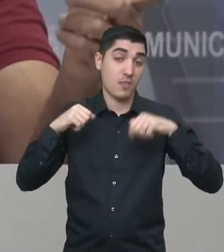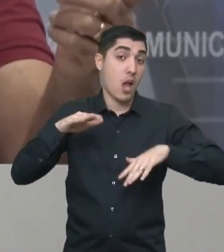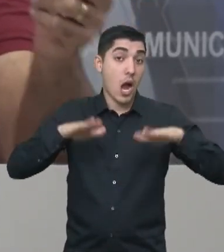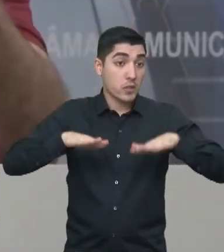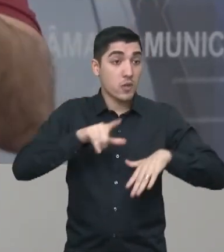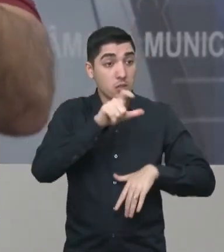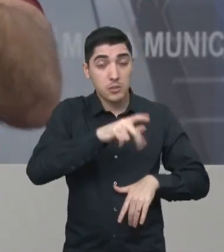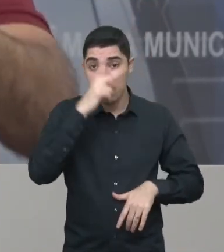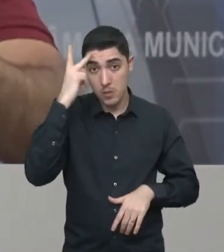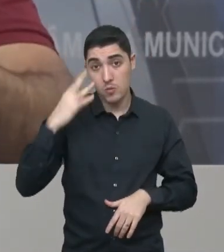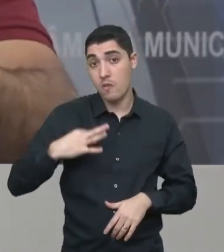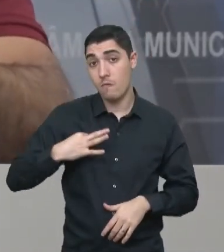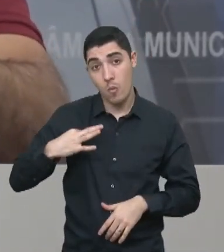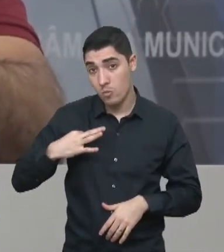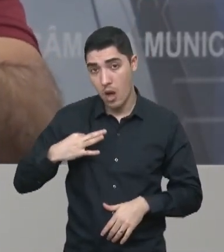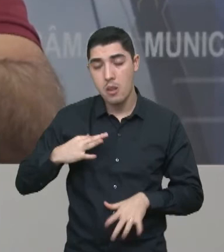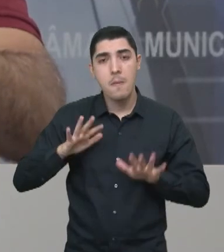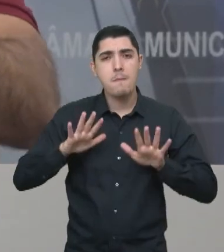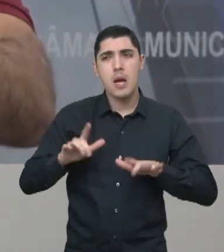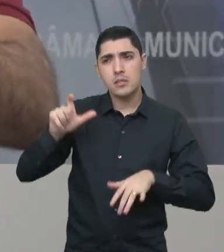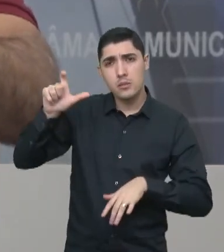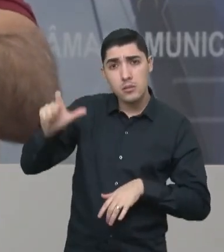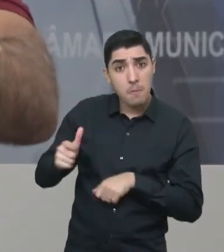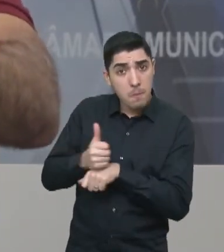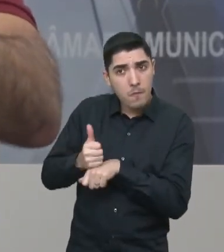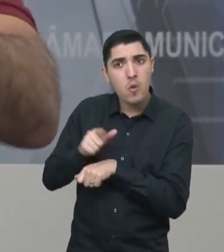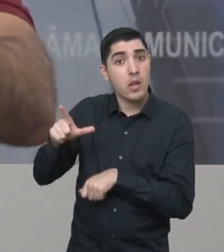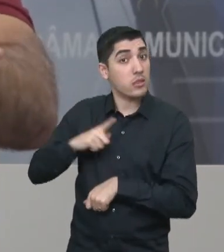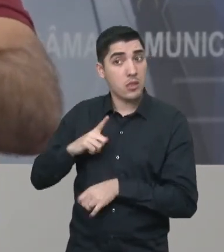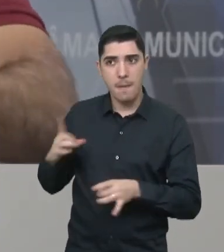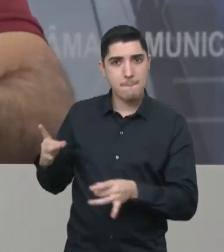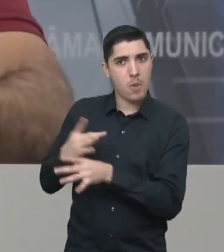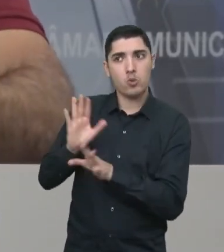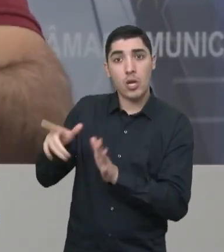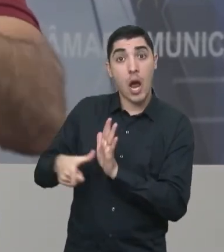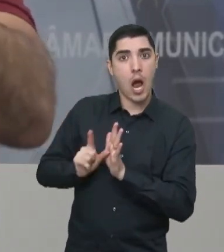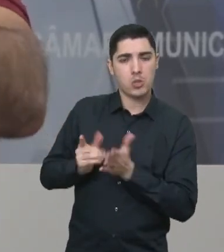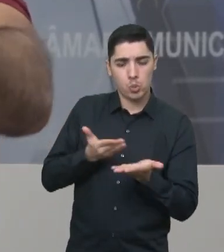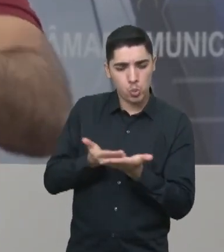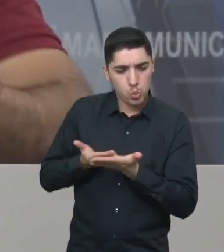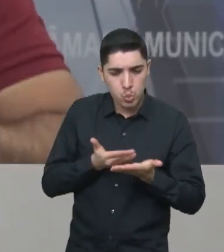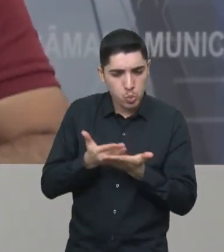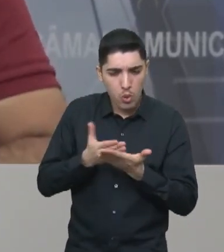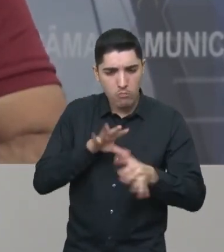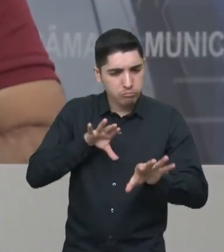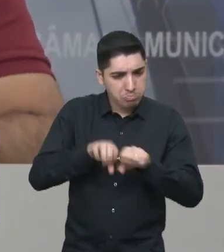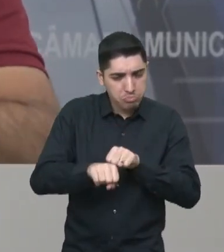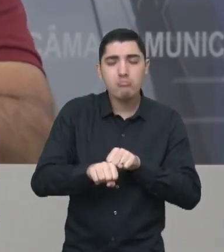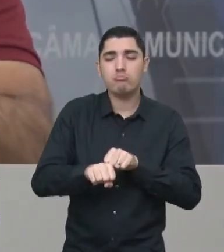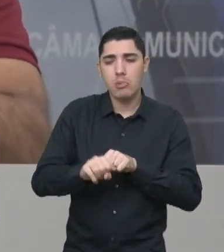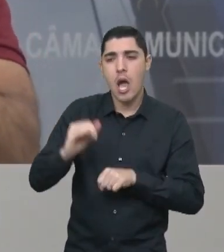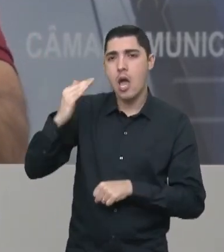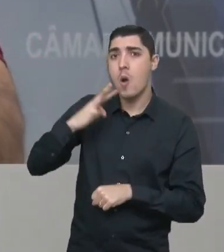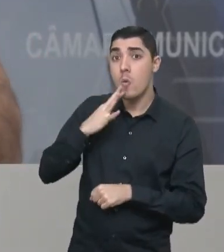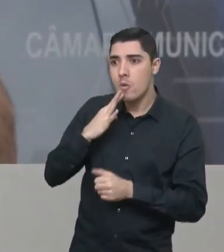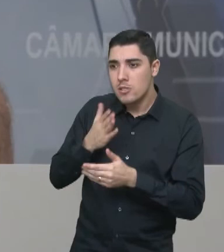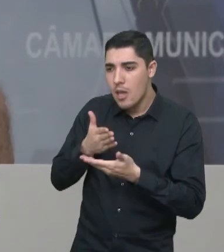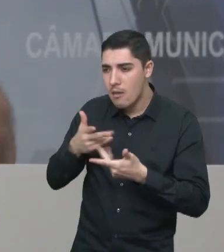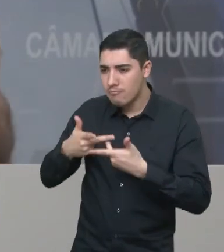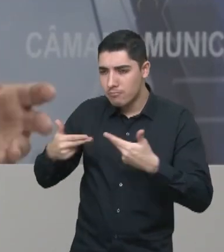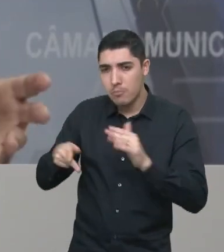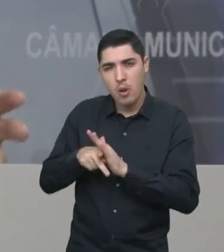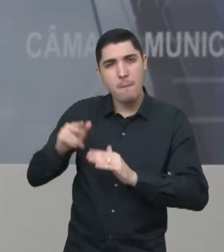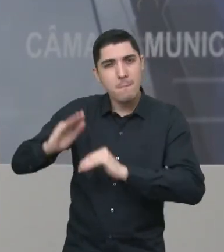voluntariado, mas o profissional é aquele que está ali preparado, estudou, se envolveu. E eu quero aqui hoje fazer